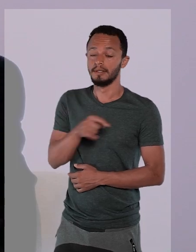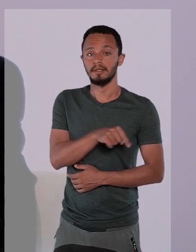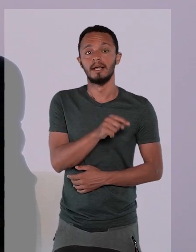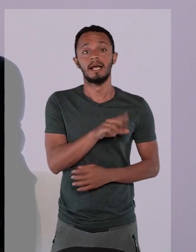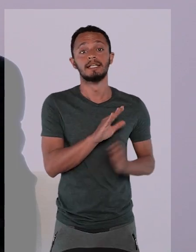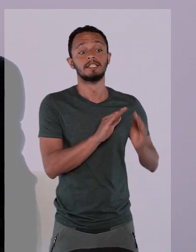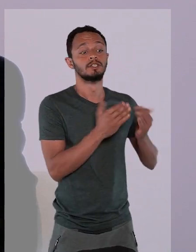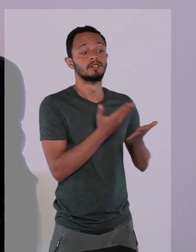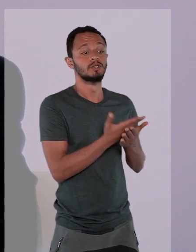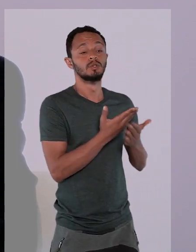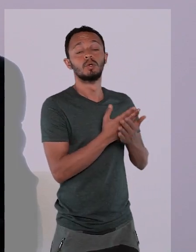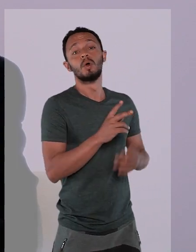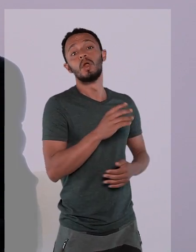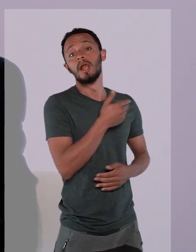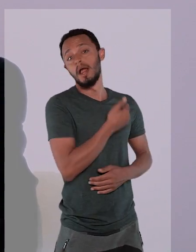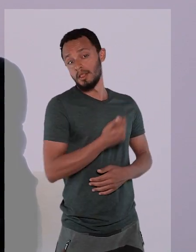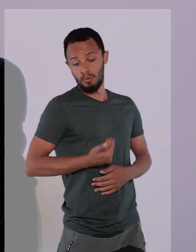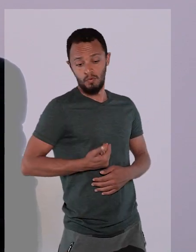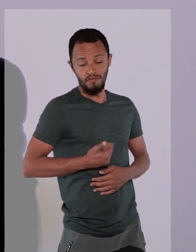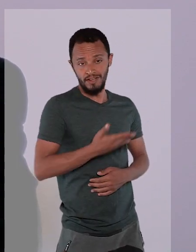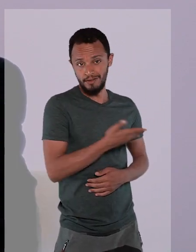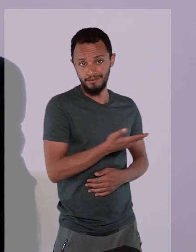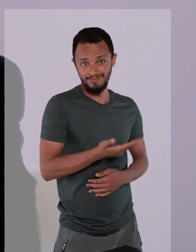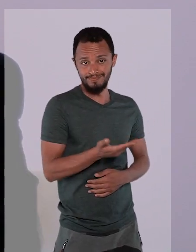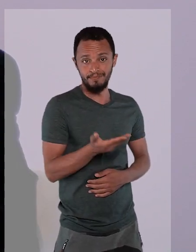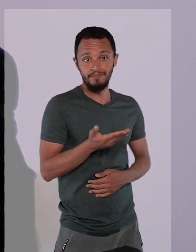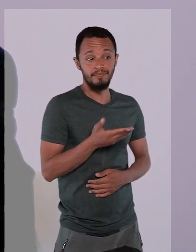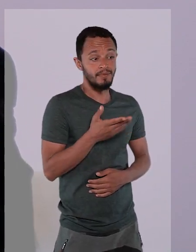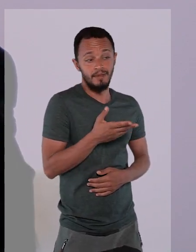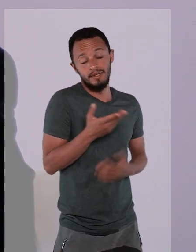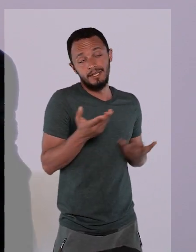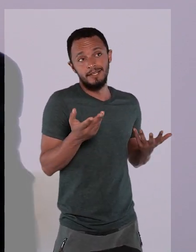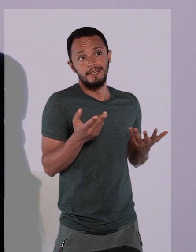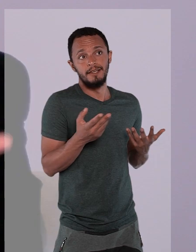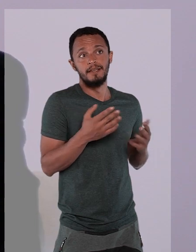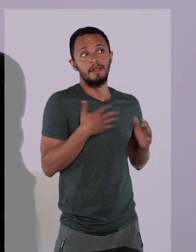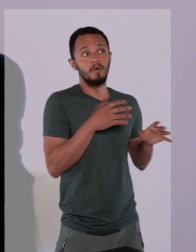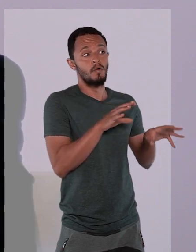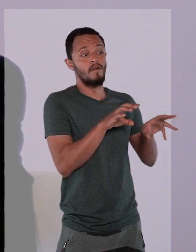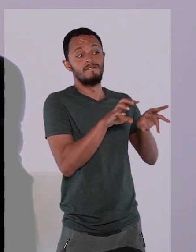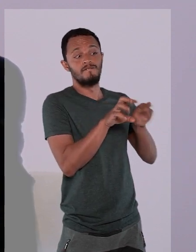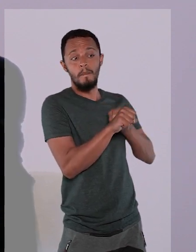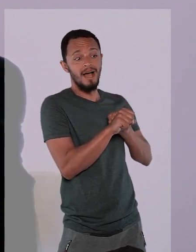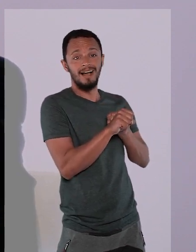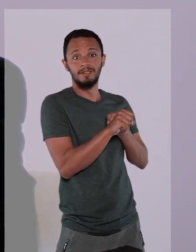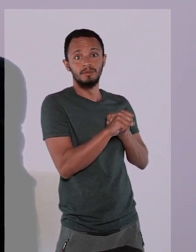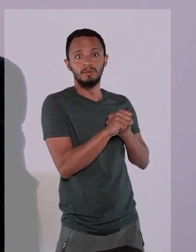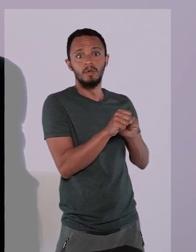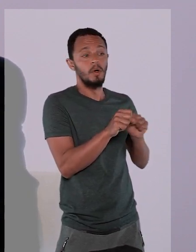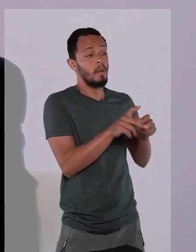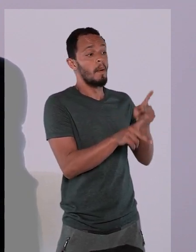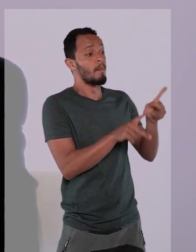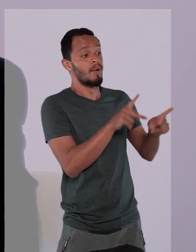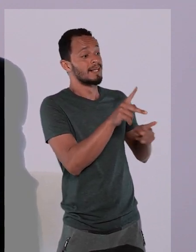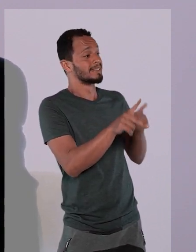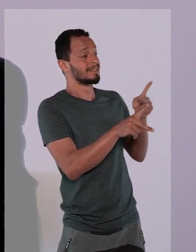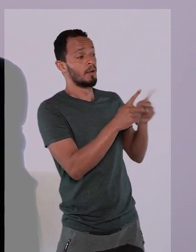a minha vida na escola pública, o que você tem... Eu fui formado pela população, então o que eu tenho